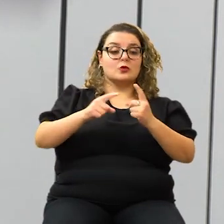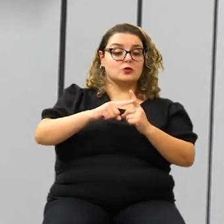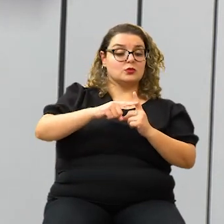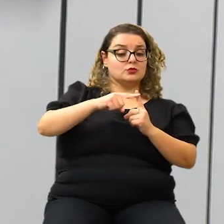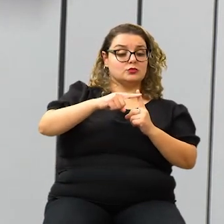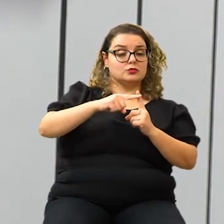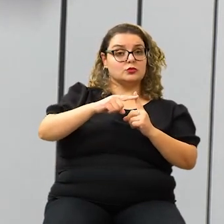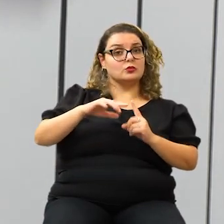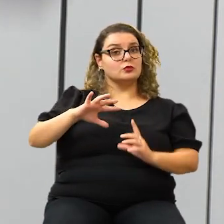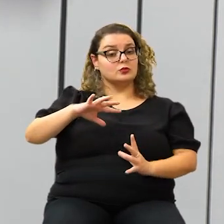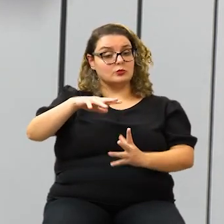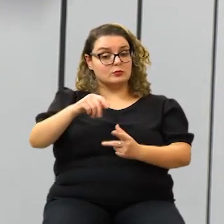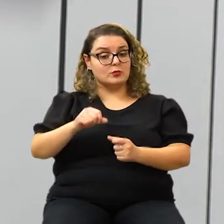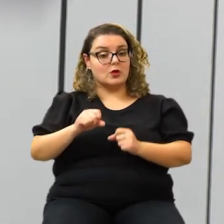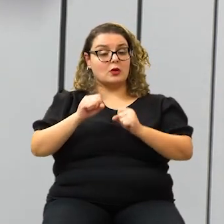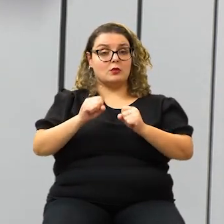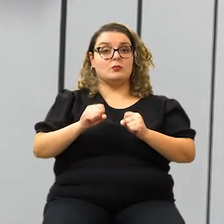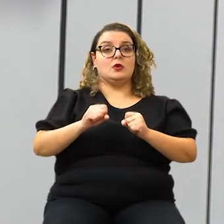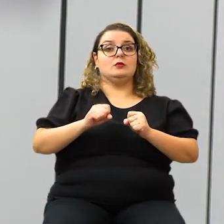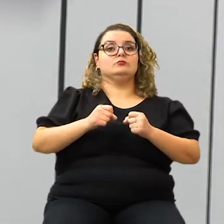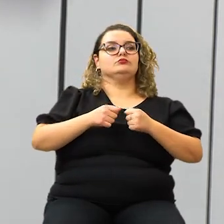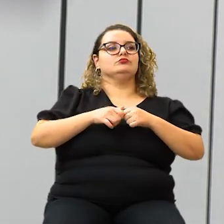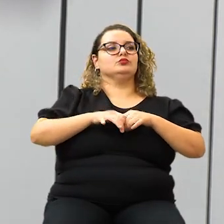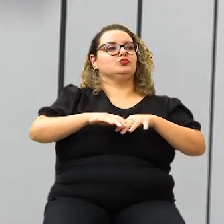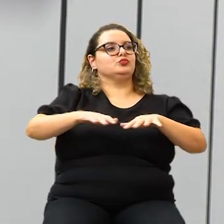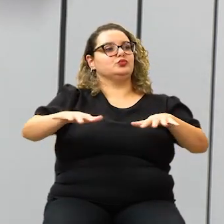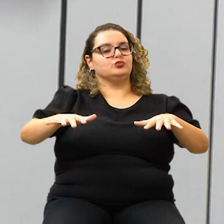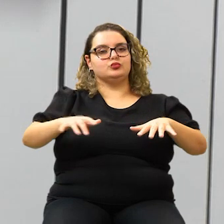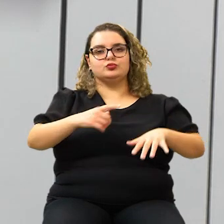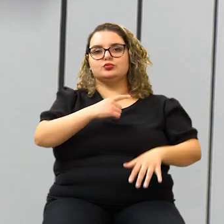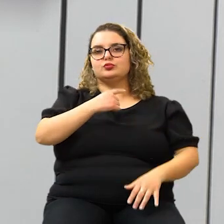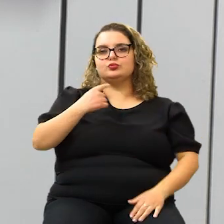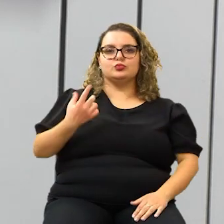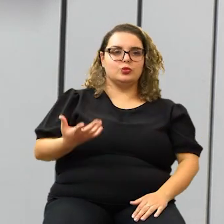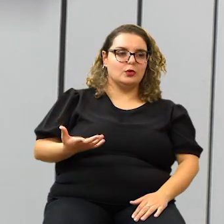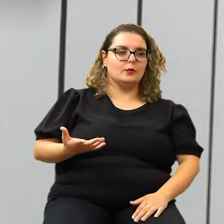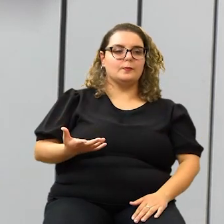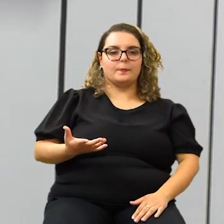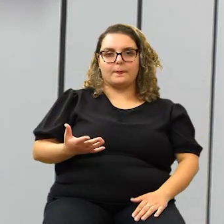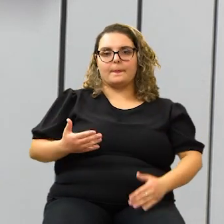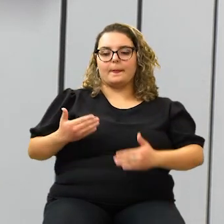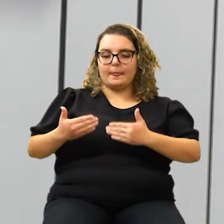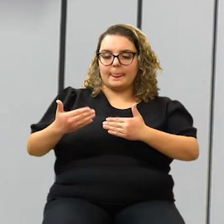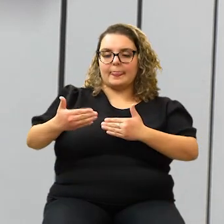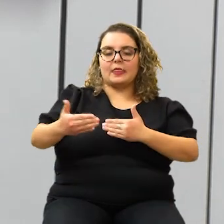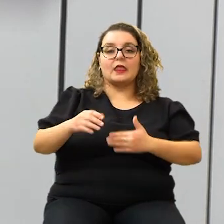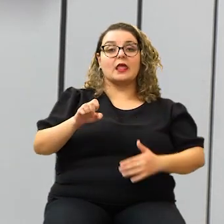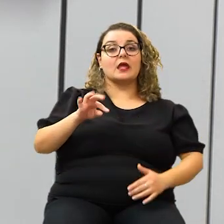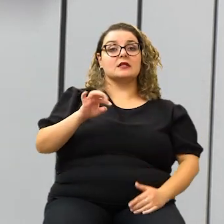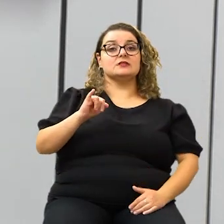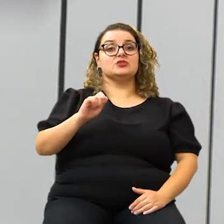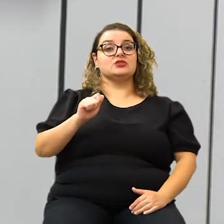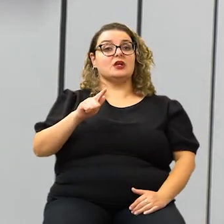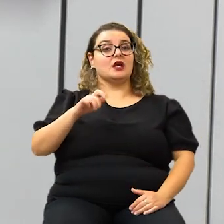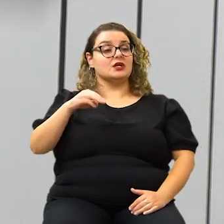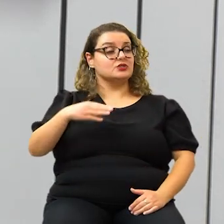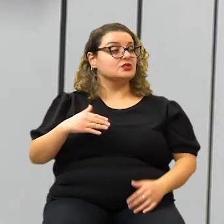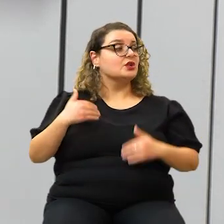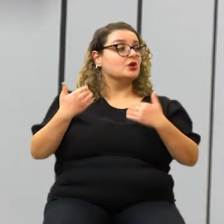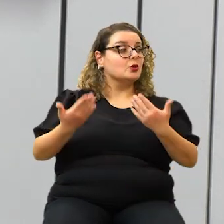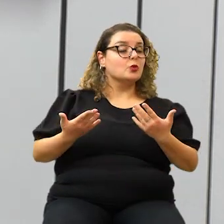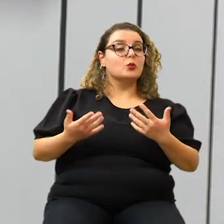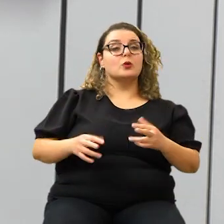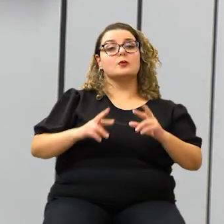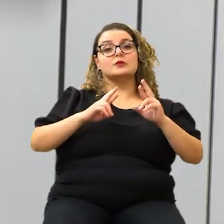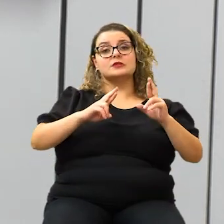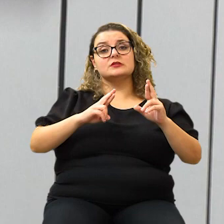do planeta pode desencadear longos períodos de estiagem no futuro. Qual, então, a expectativa aí para